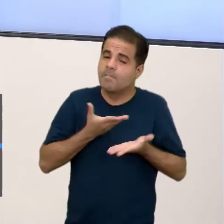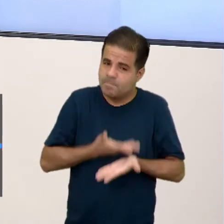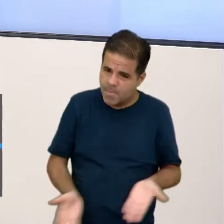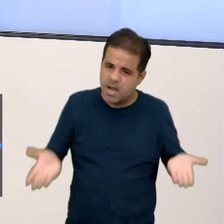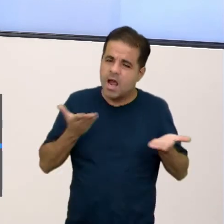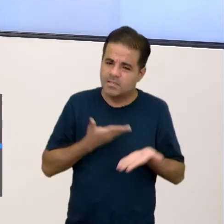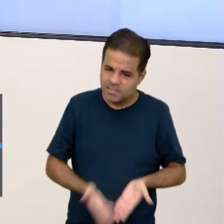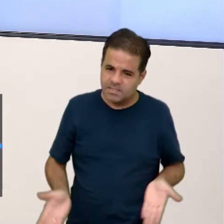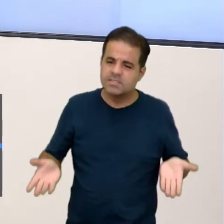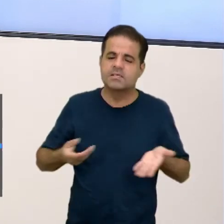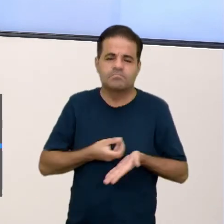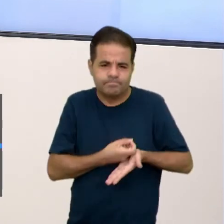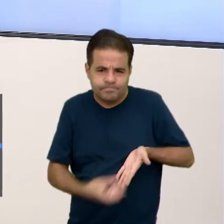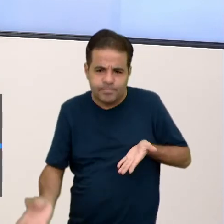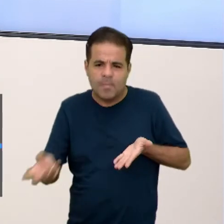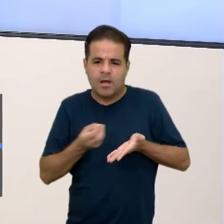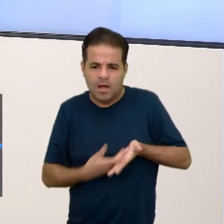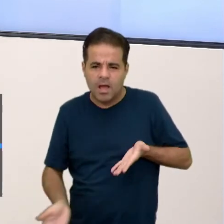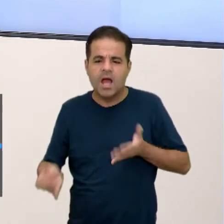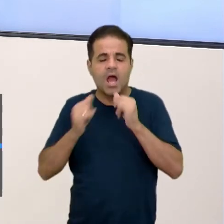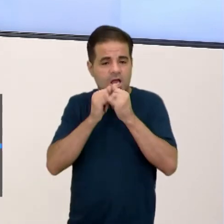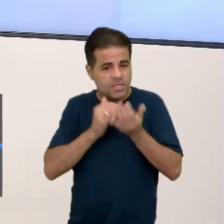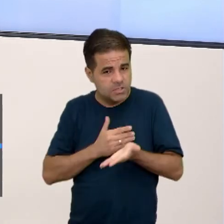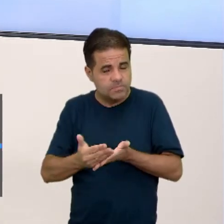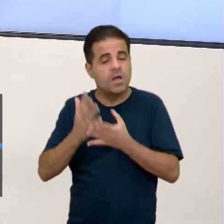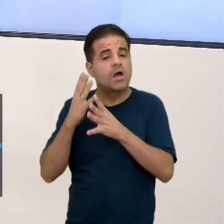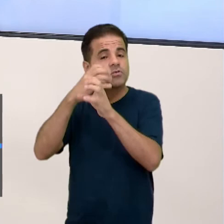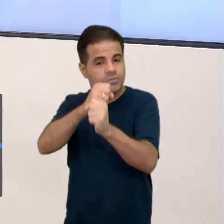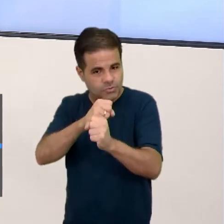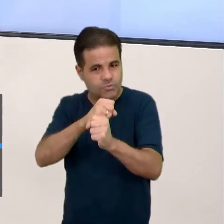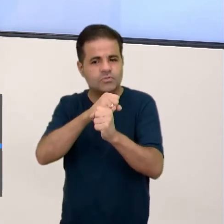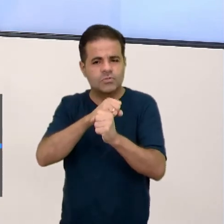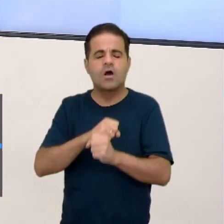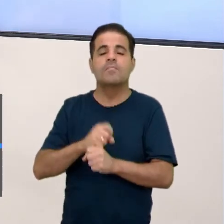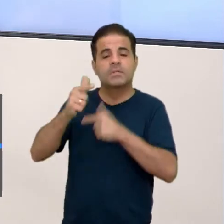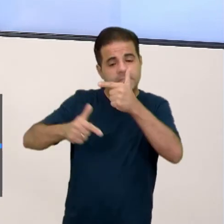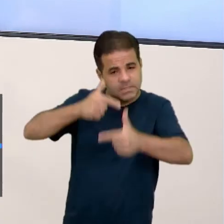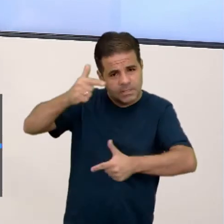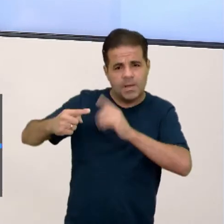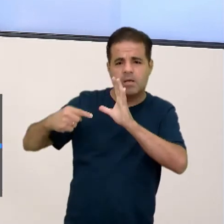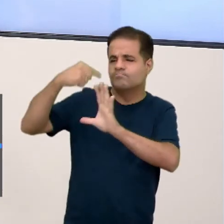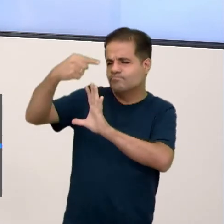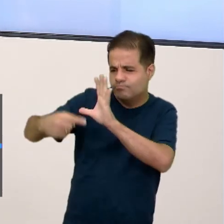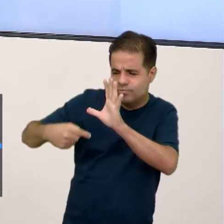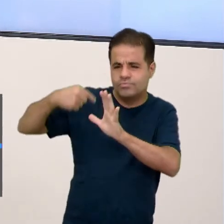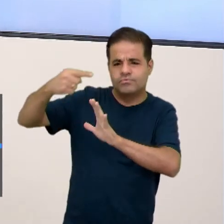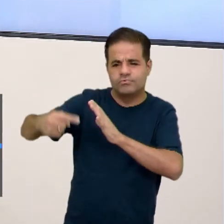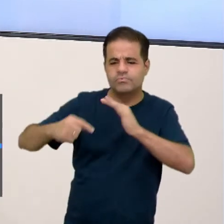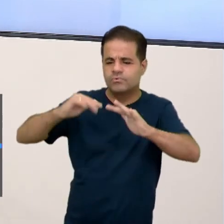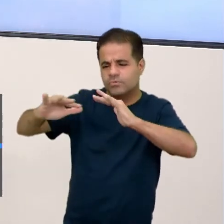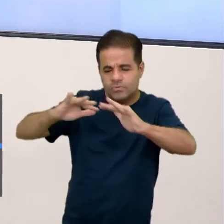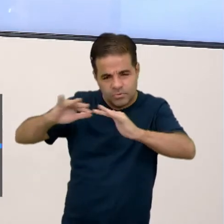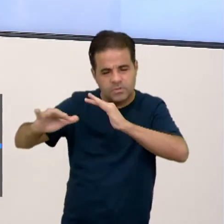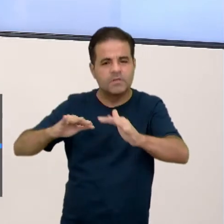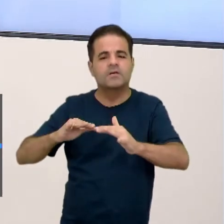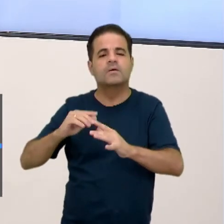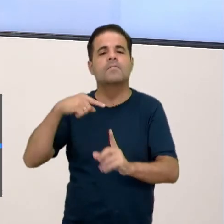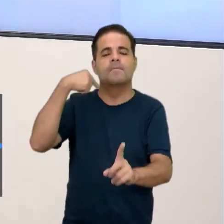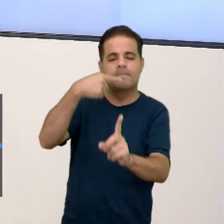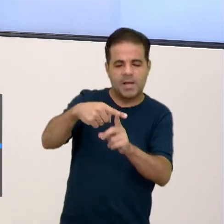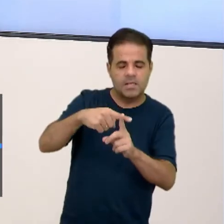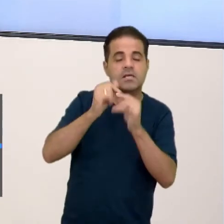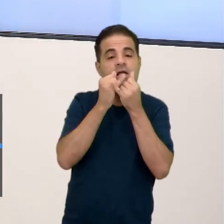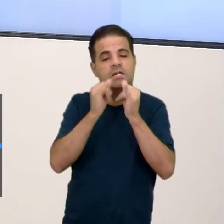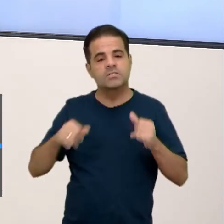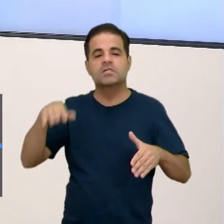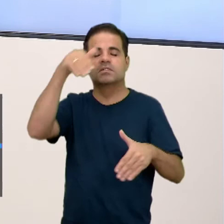desperdiçada. E aí a gente fala que a energia inicial é a soma, então, desse trabalho, né, desse movimento realizado, mais a